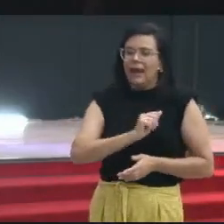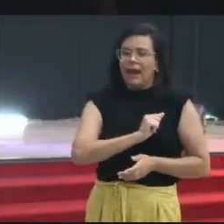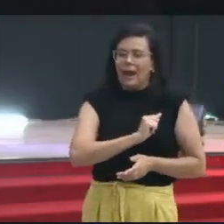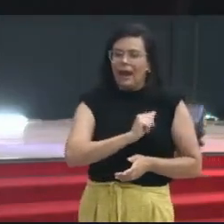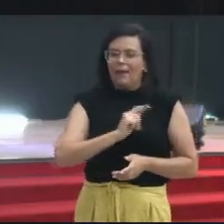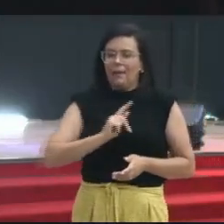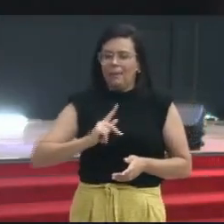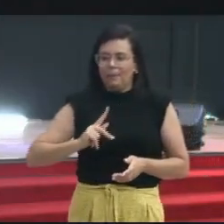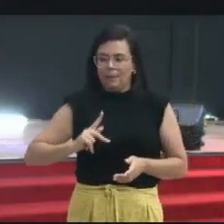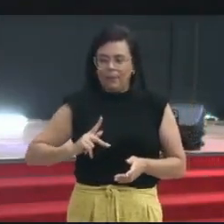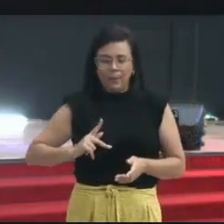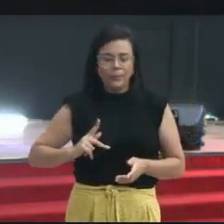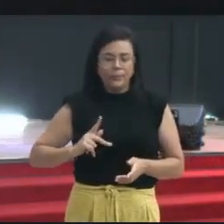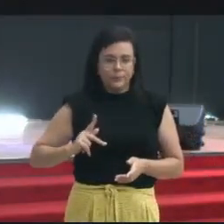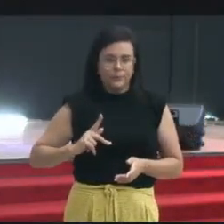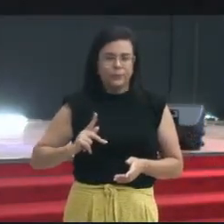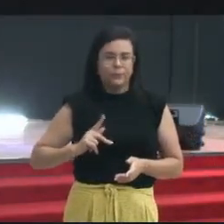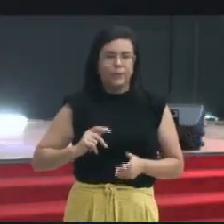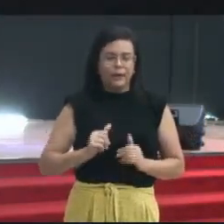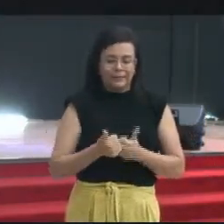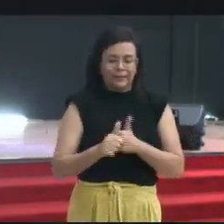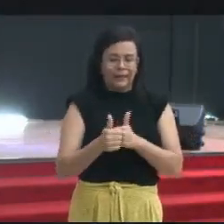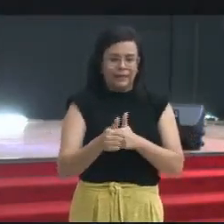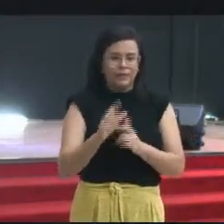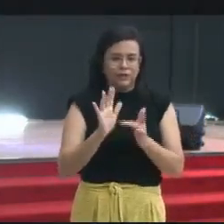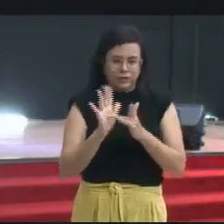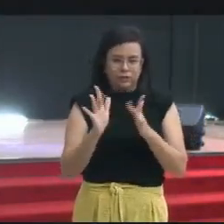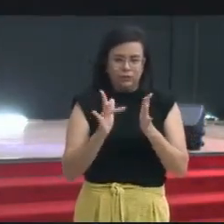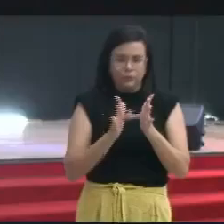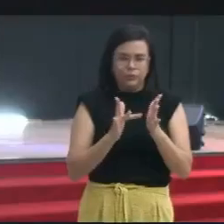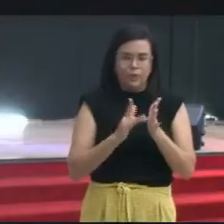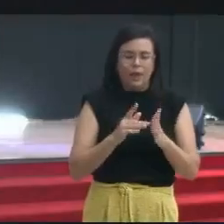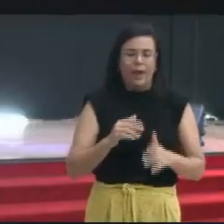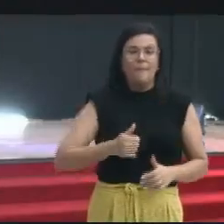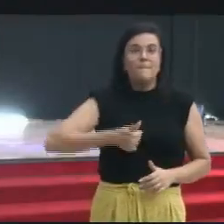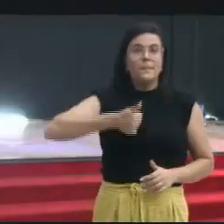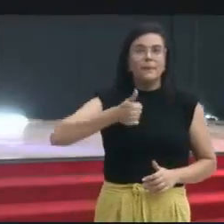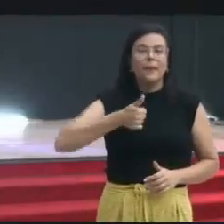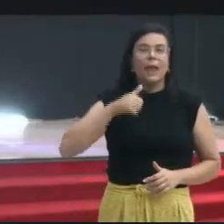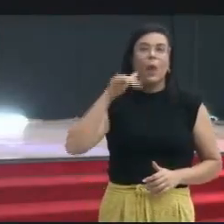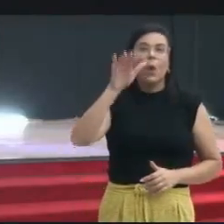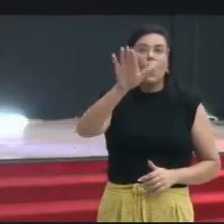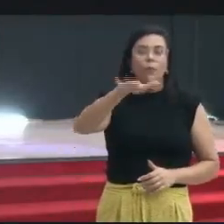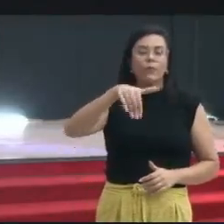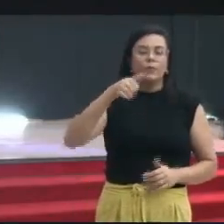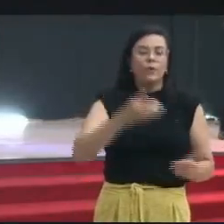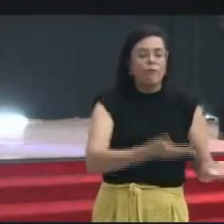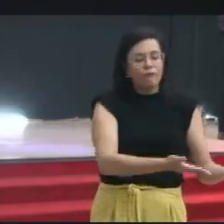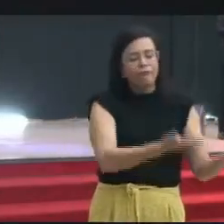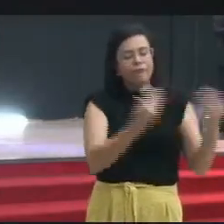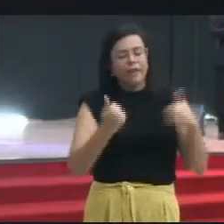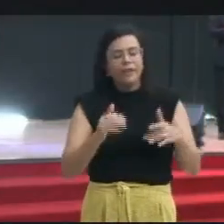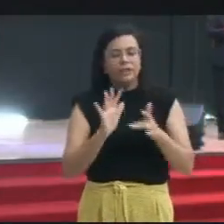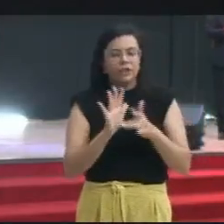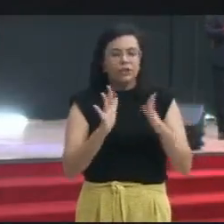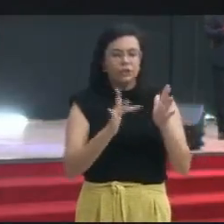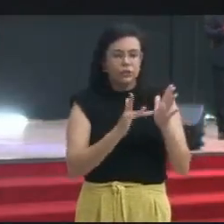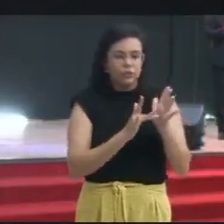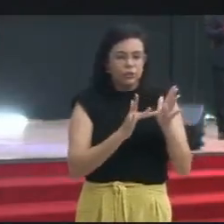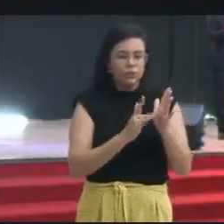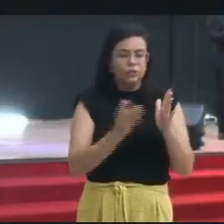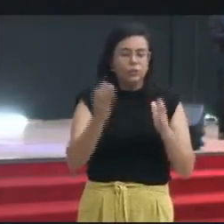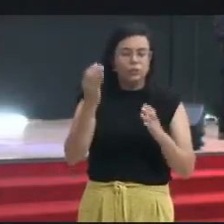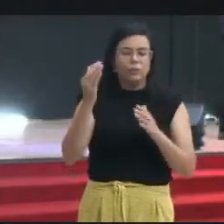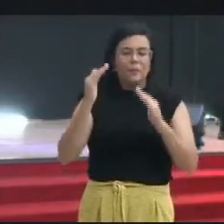seguir Jesus, Pedro convidou Jesus para sua casa. E a Bíblia diz lá em Mateus